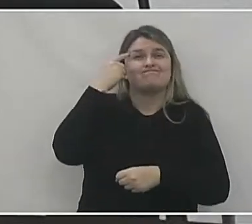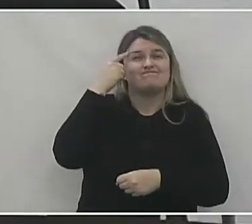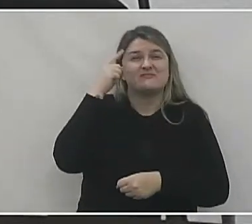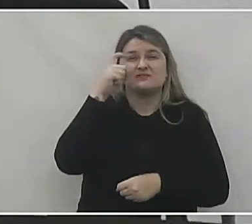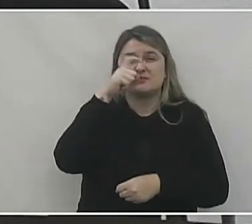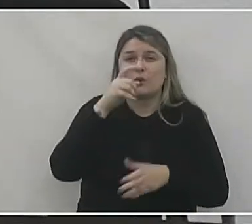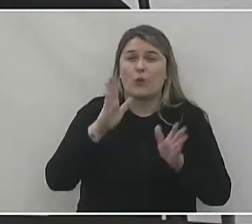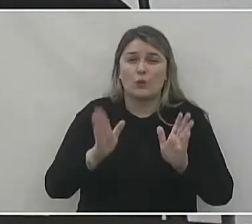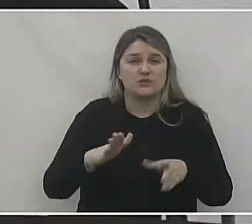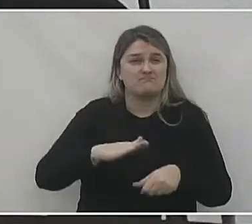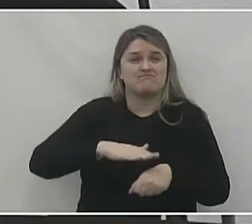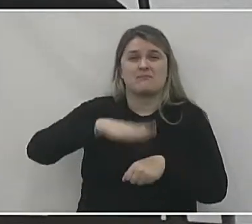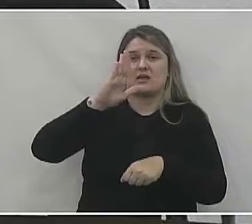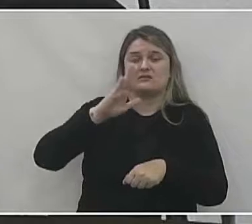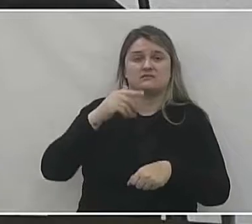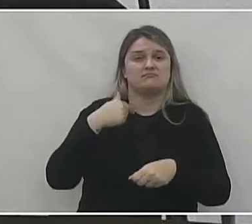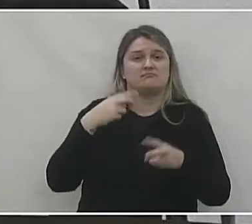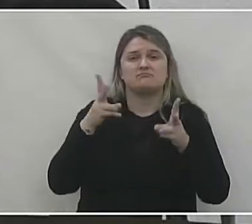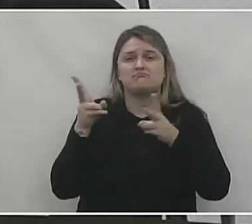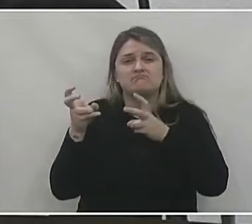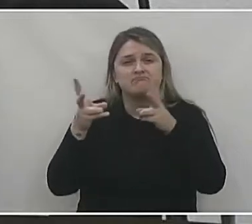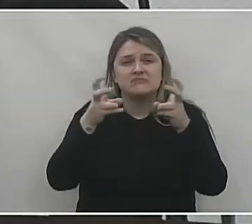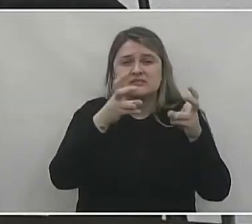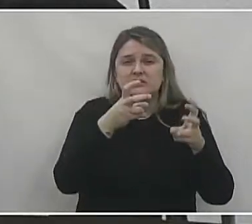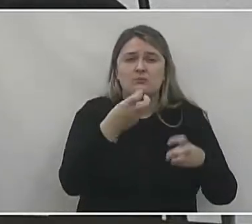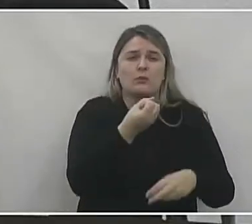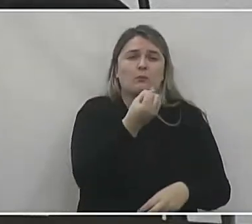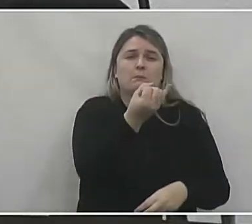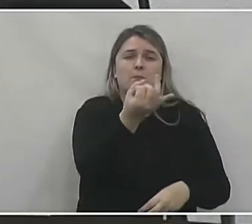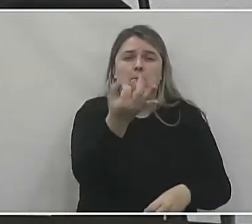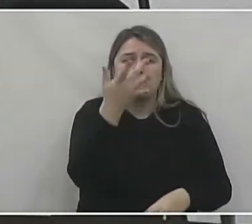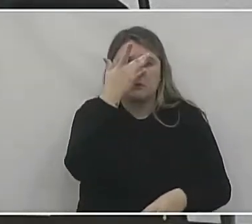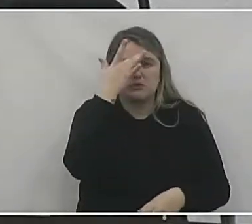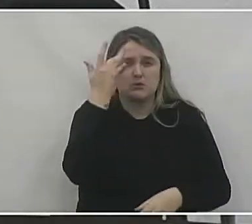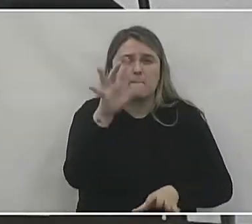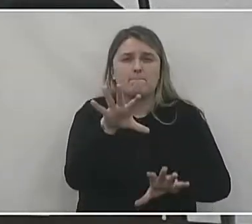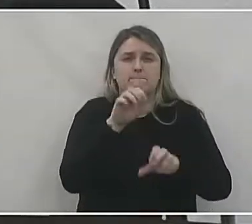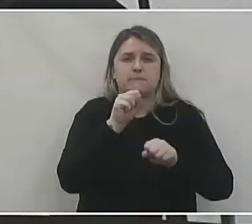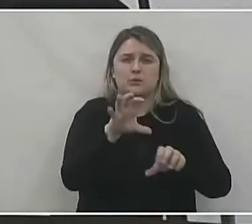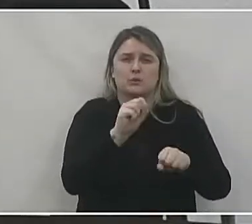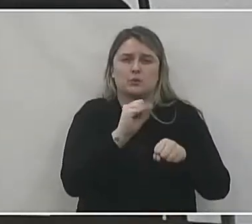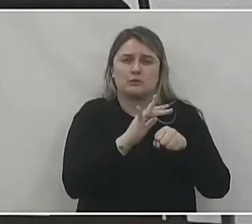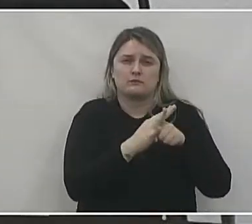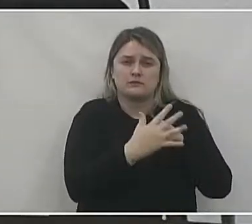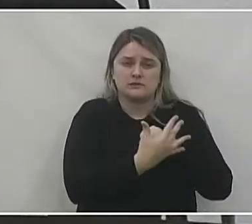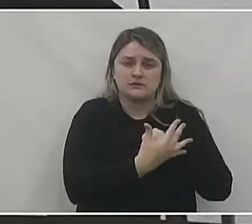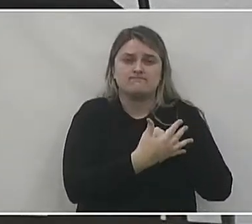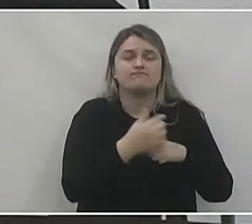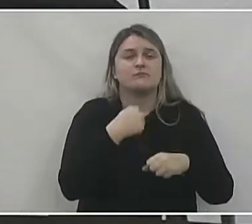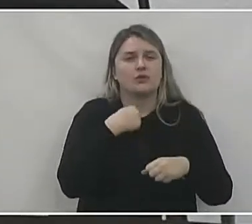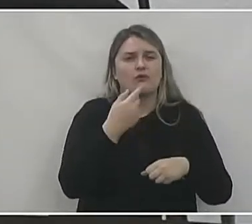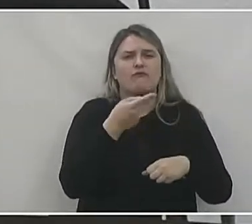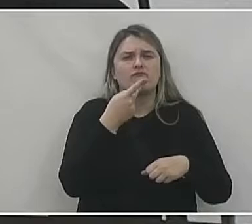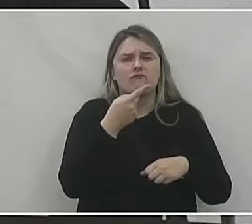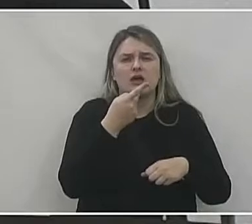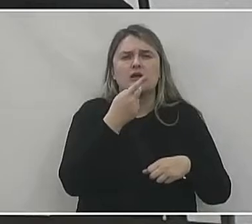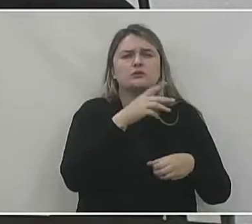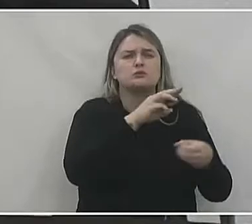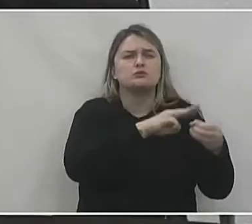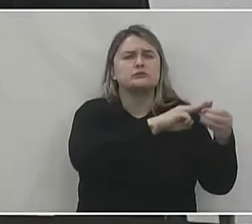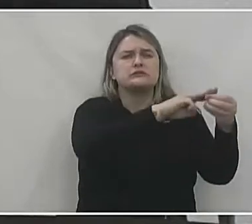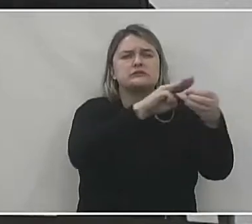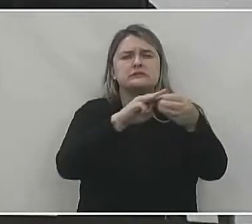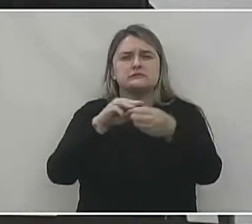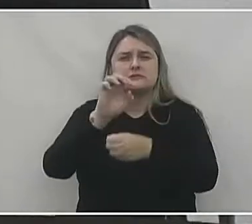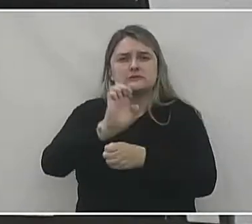Hoje está muito mais difícil. Eu vejo o número de casos que eu falo em todos os municípios do Paraná